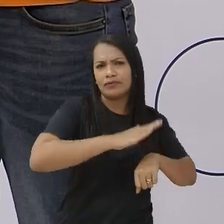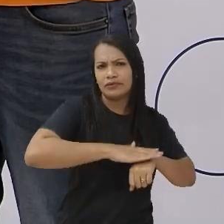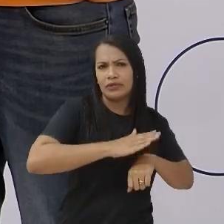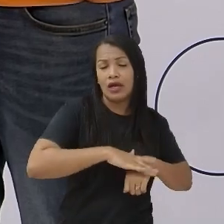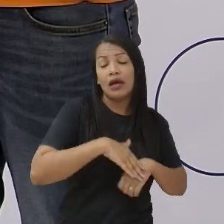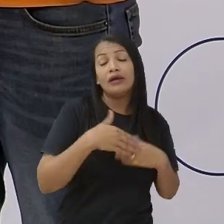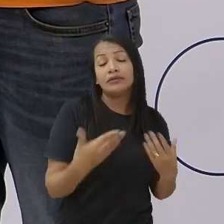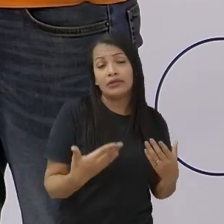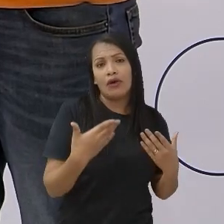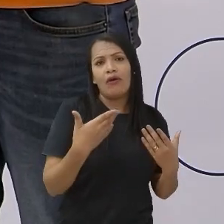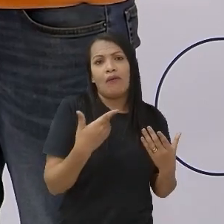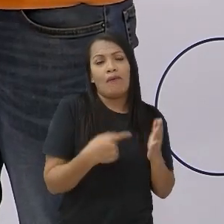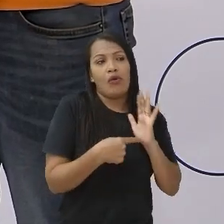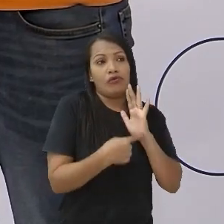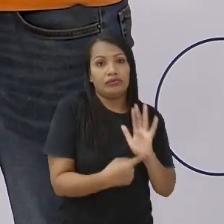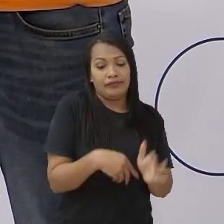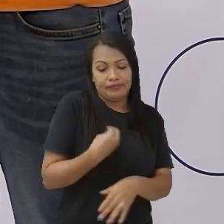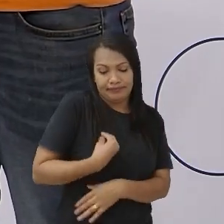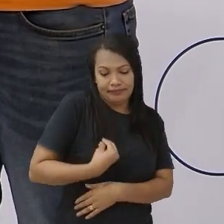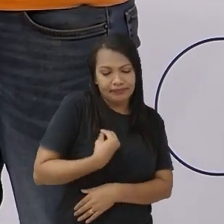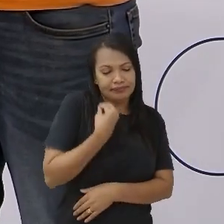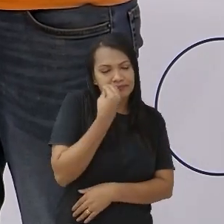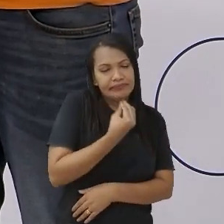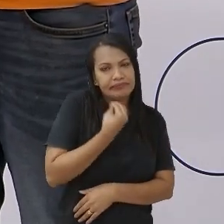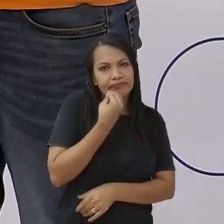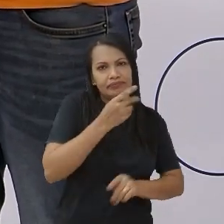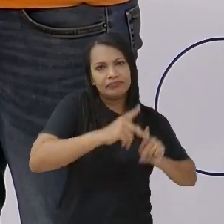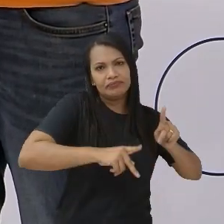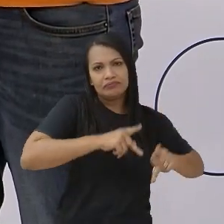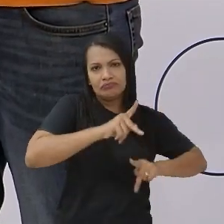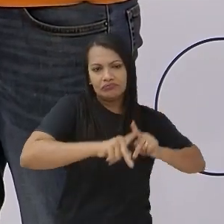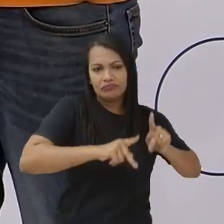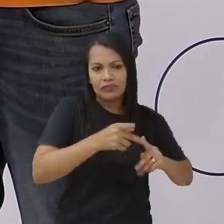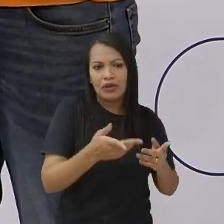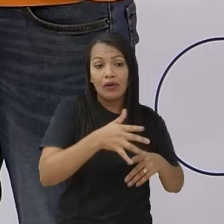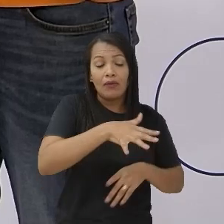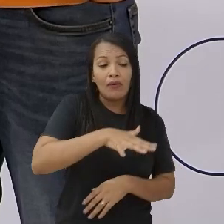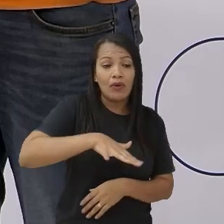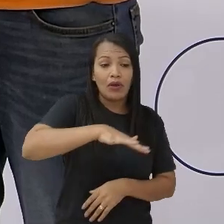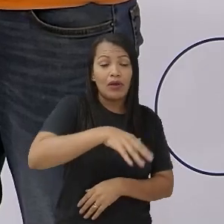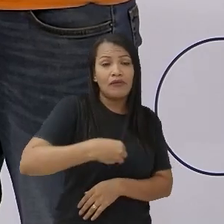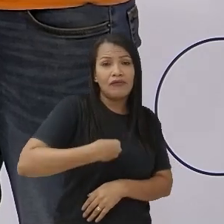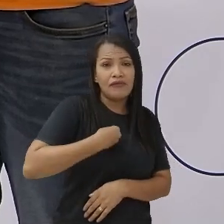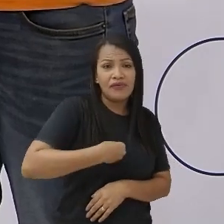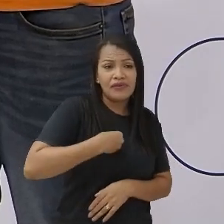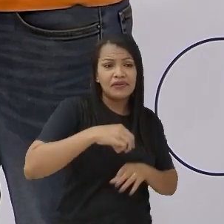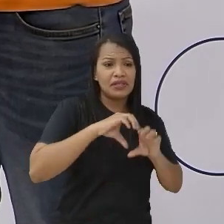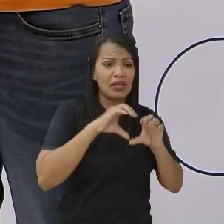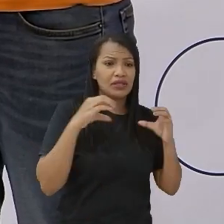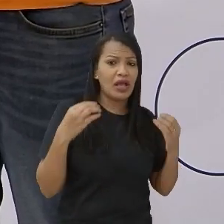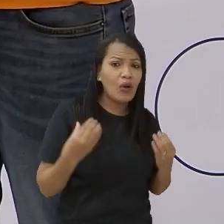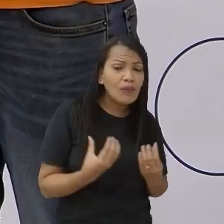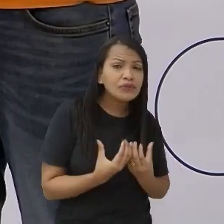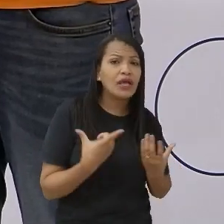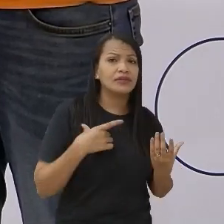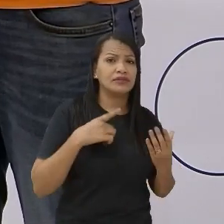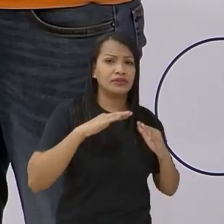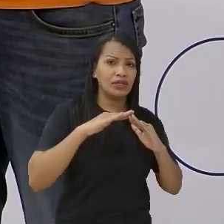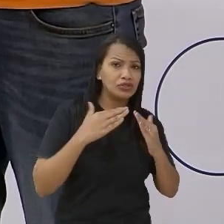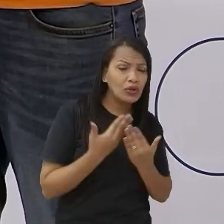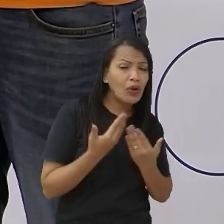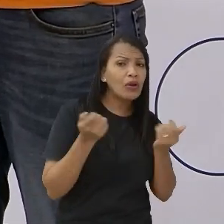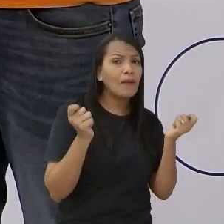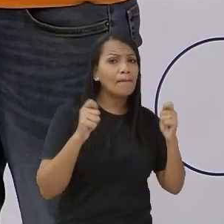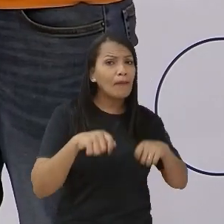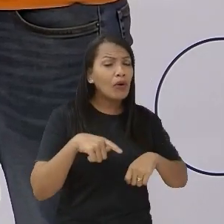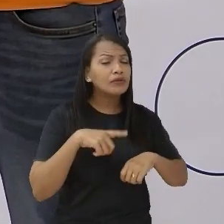essa vivência do povo. A criança pode trazer para o seu espaço. O que é que ela vive na comunidade? O que é que ela vive na escola? Ela pode